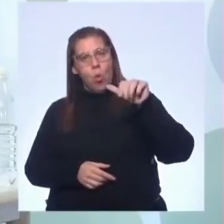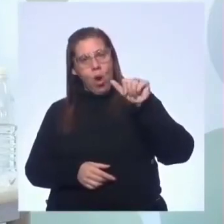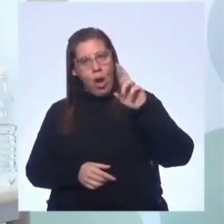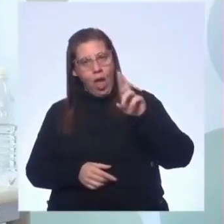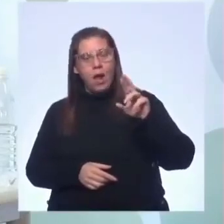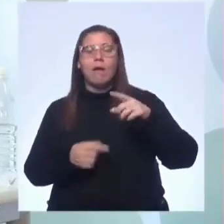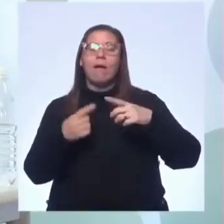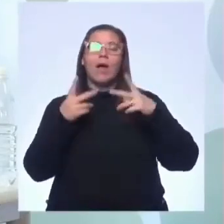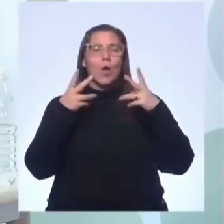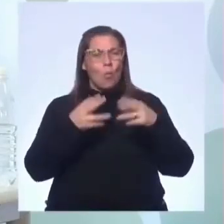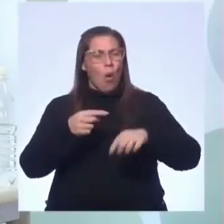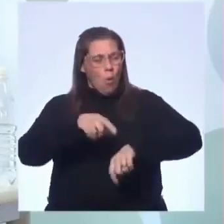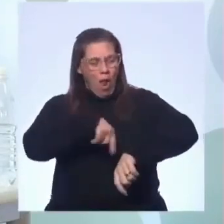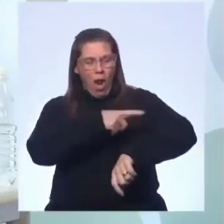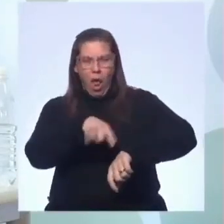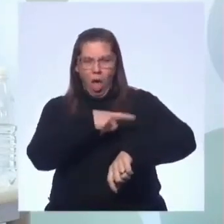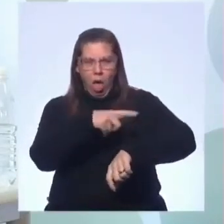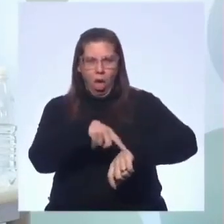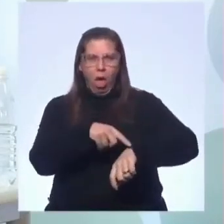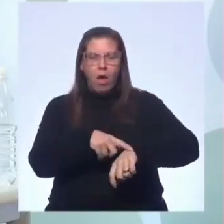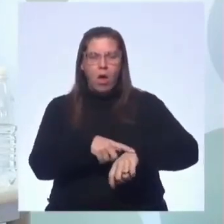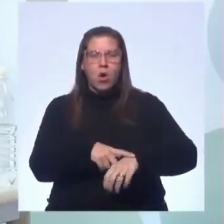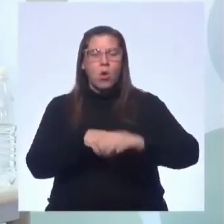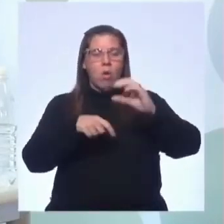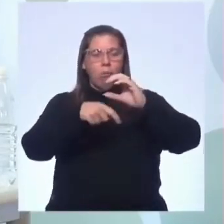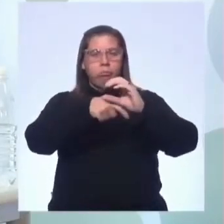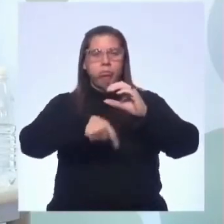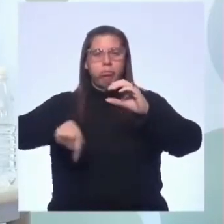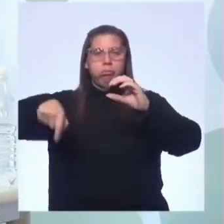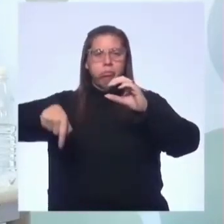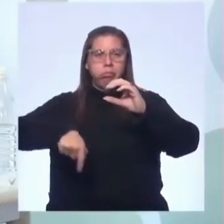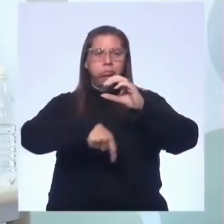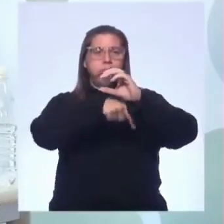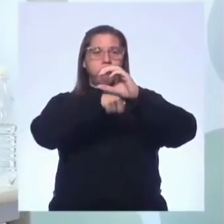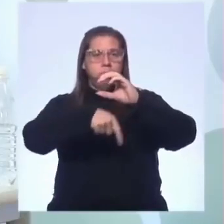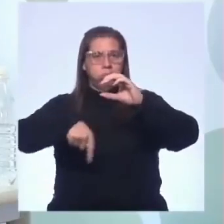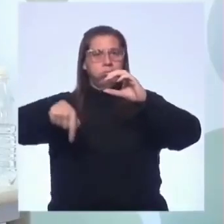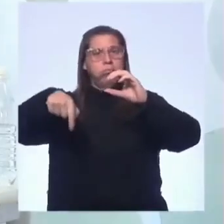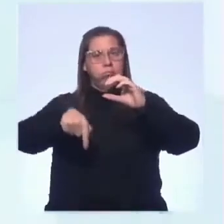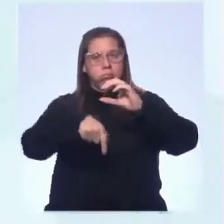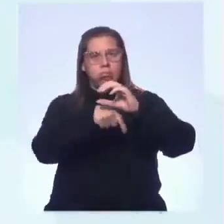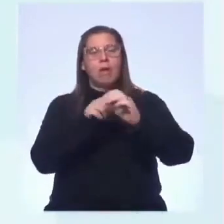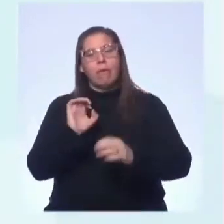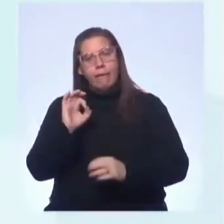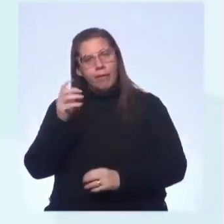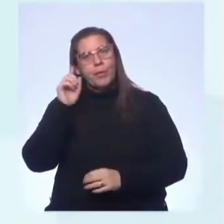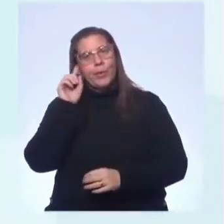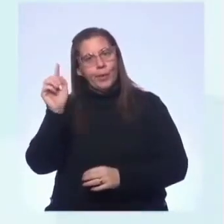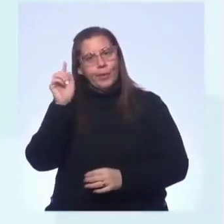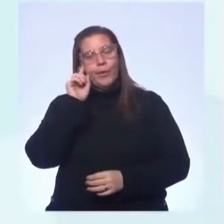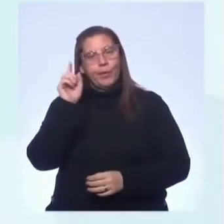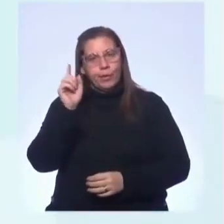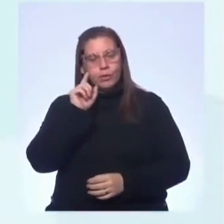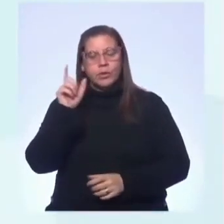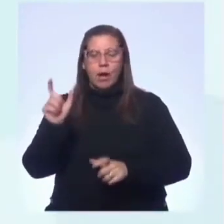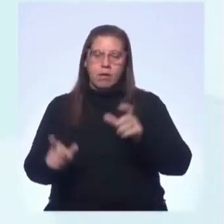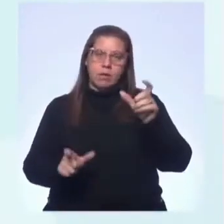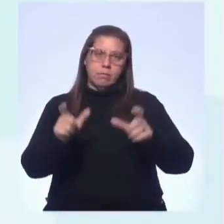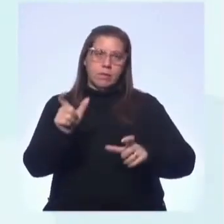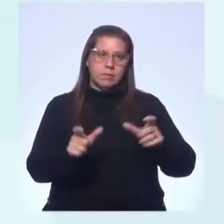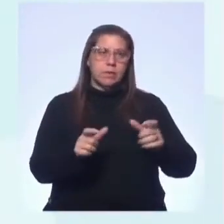que chama de migração pendular. Vamos lá voltar para a tela, que a gente vai ver lá agora, né, a